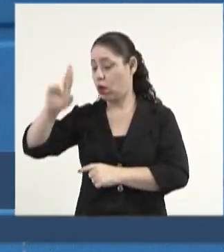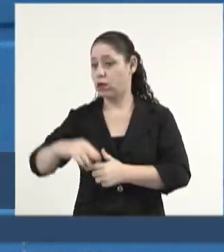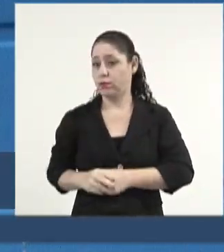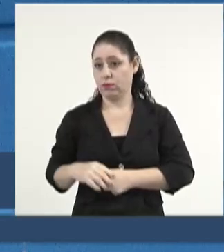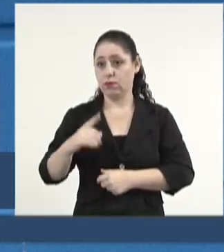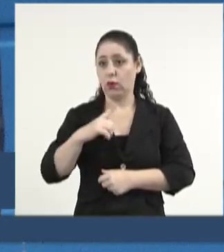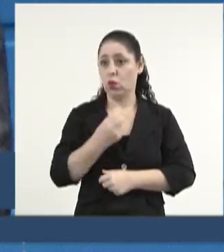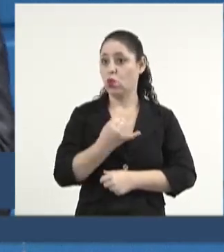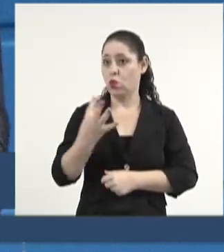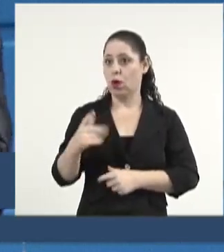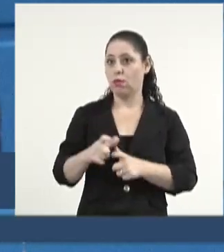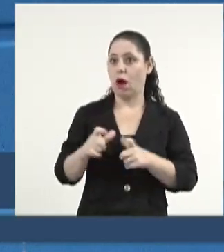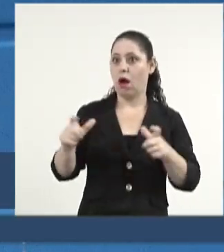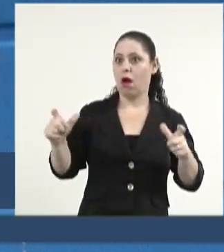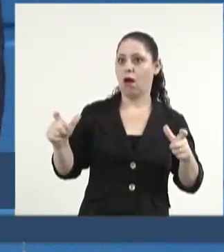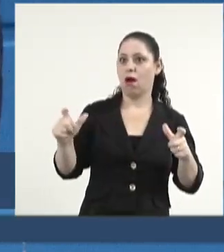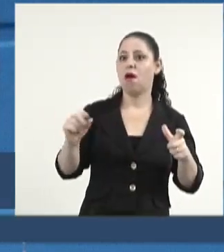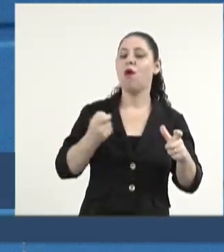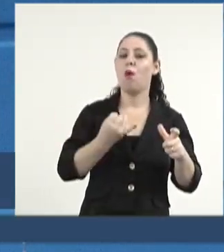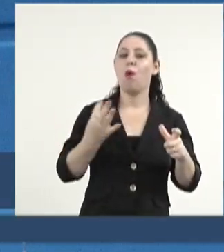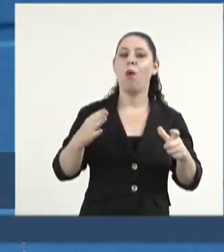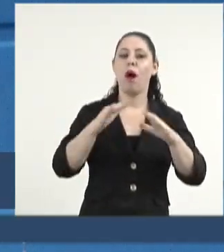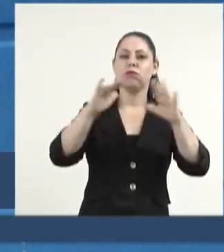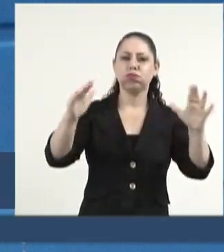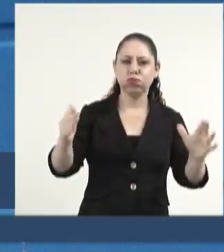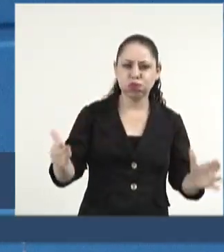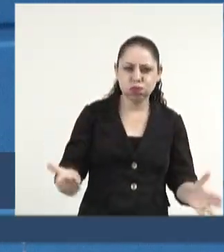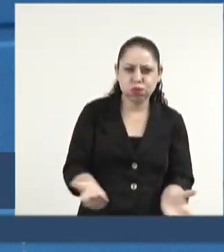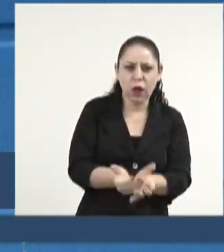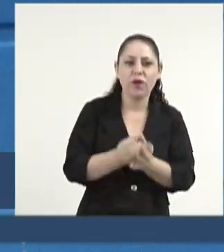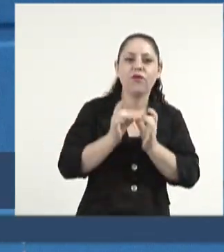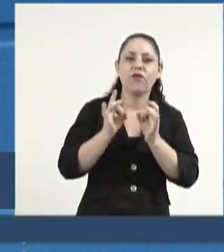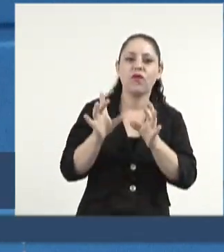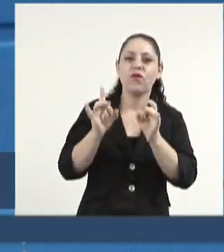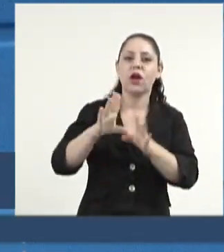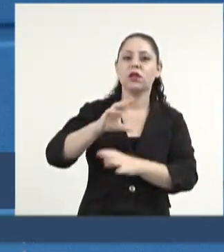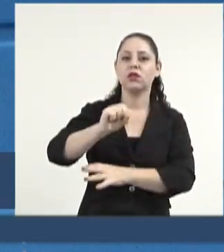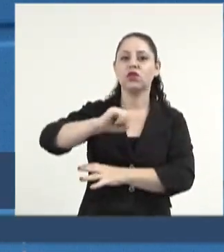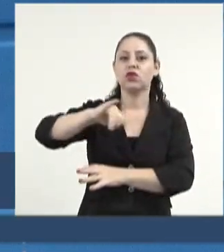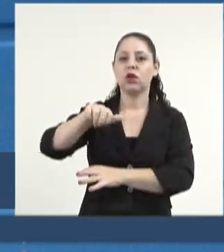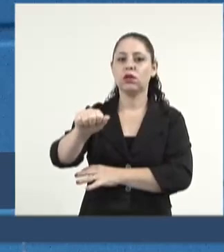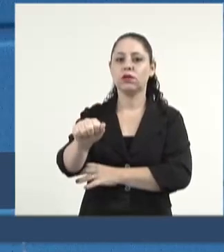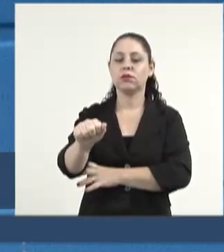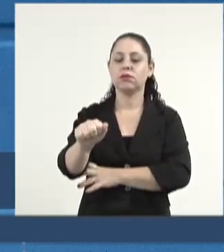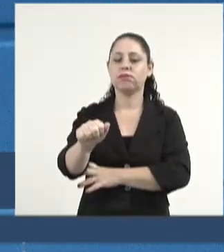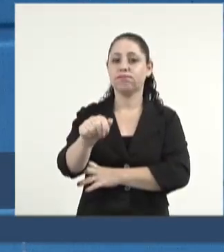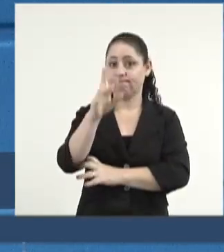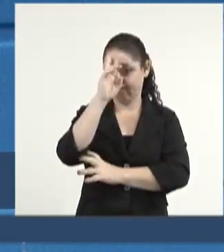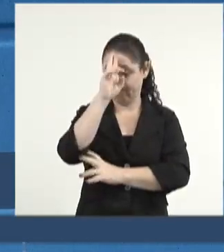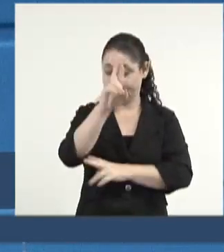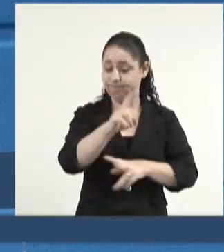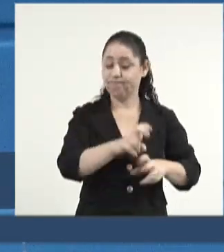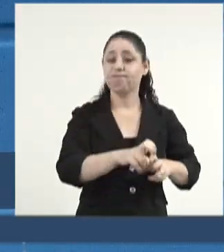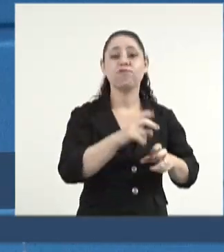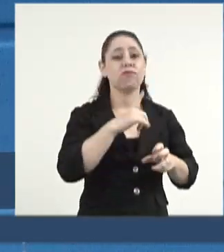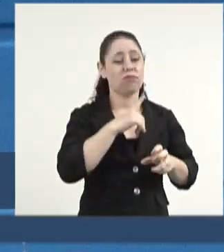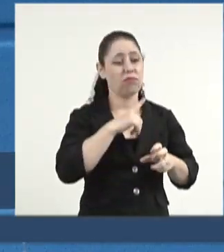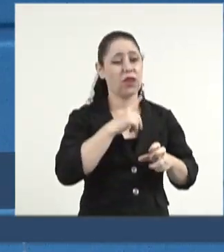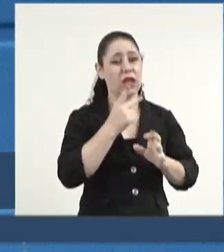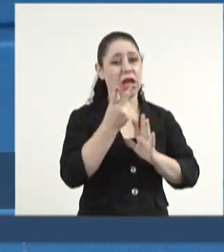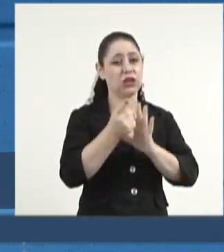uma quantidade muito elevada de sacas de soja. Então, a maioria desses produtores estão com custos